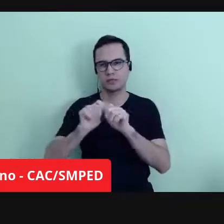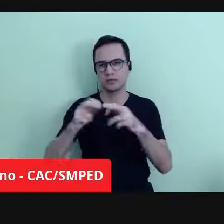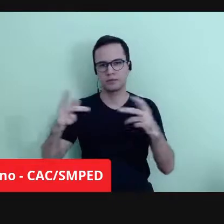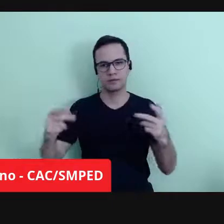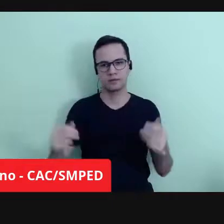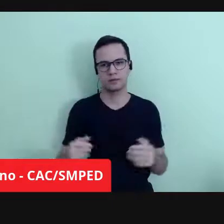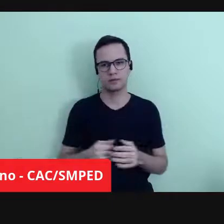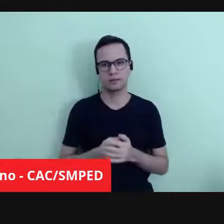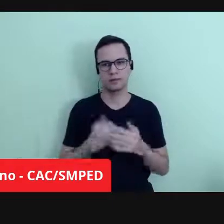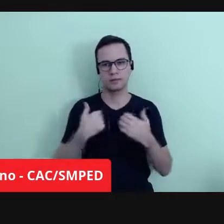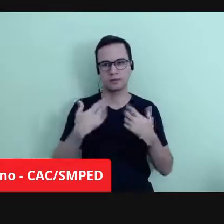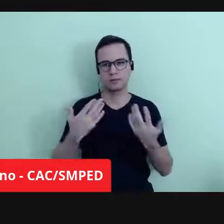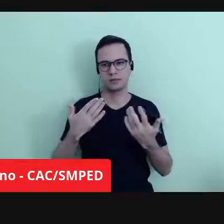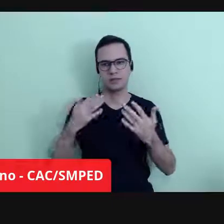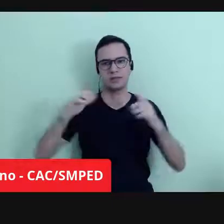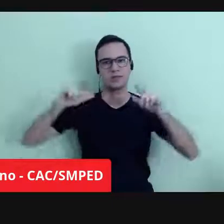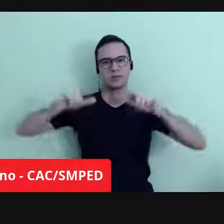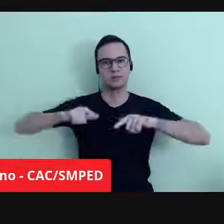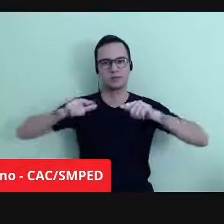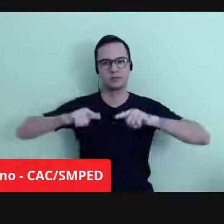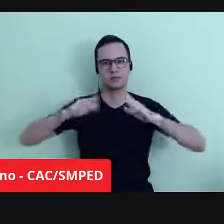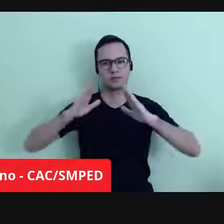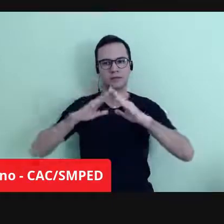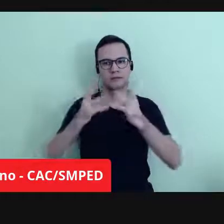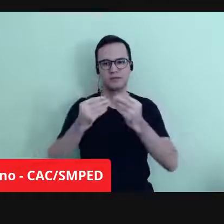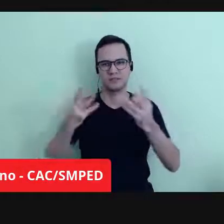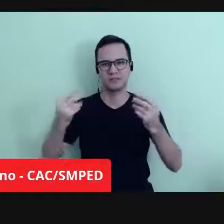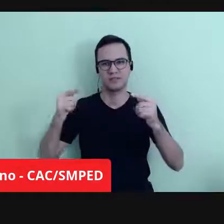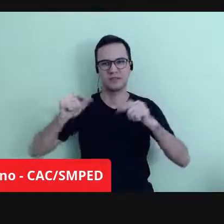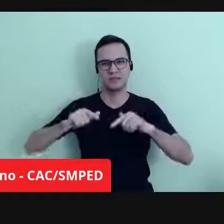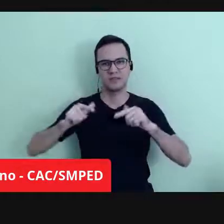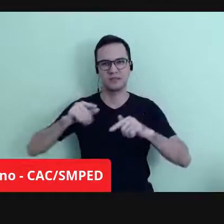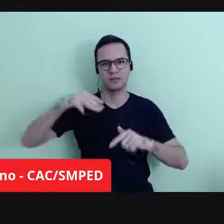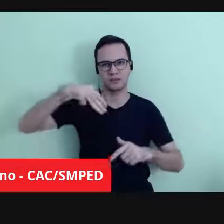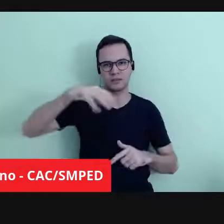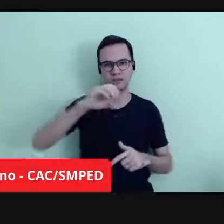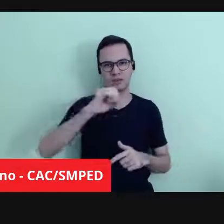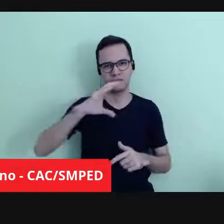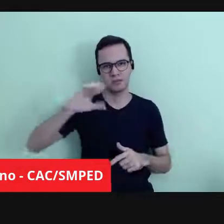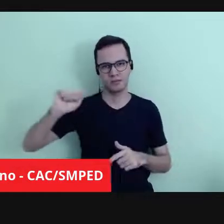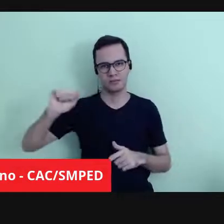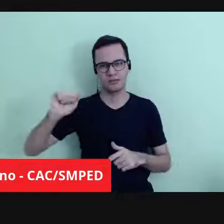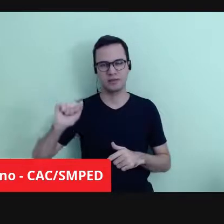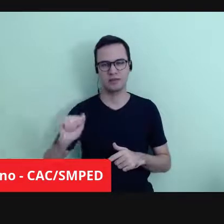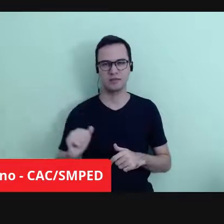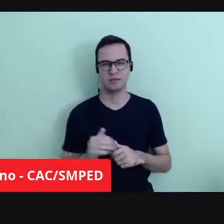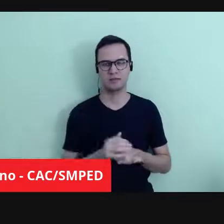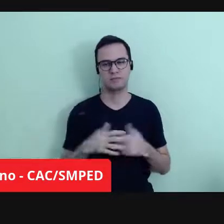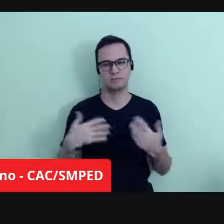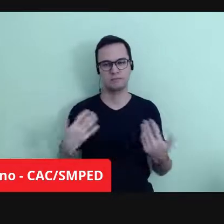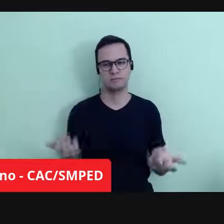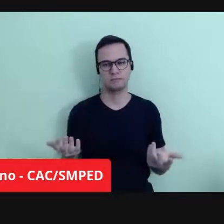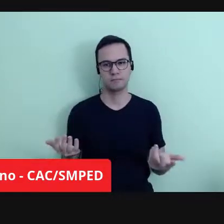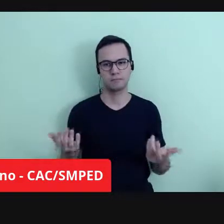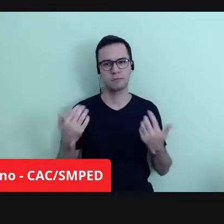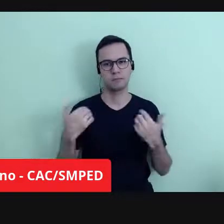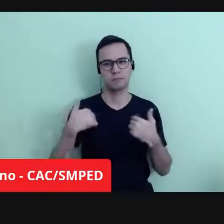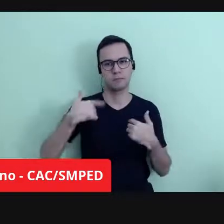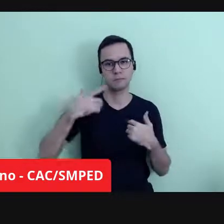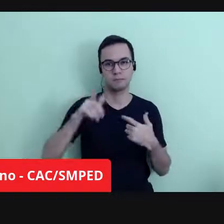mim. Eu não moro na Santa Cecília, apesar dessa quantidade de plantas aqui, eu moro na Moca, tá? Bom, então eu sou essa